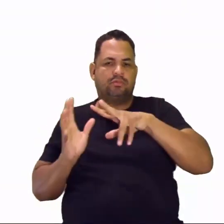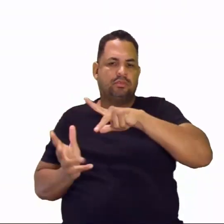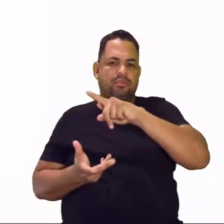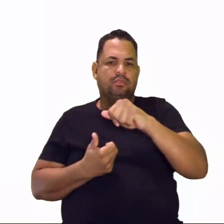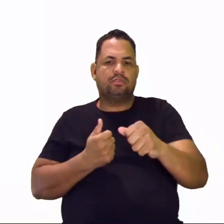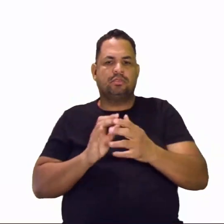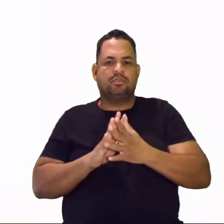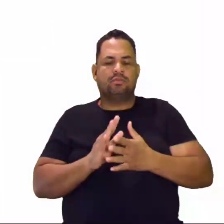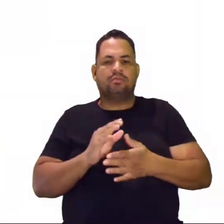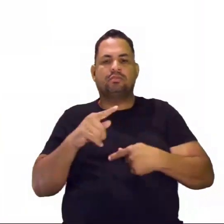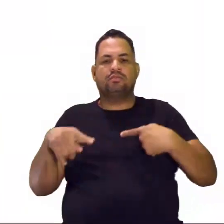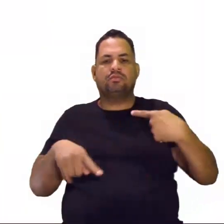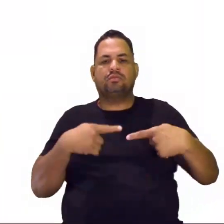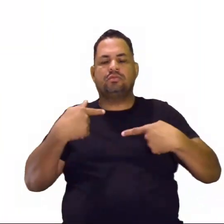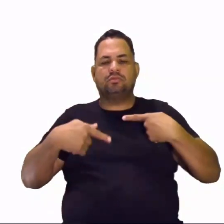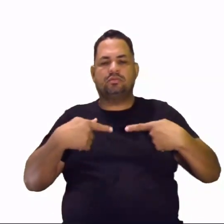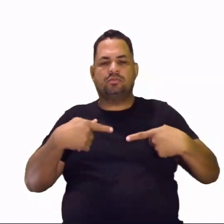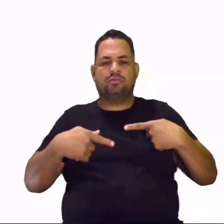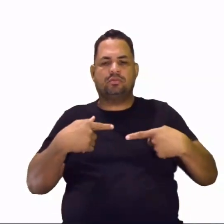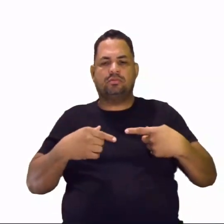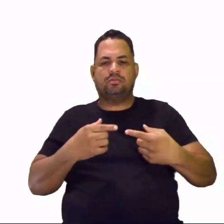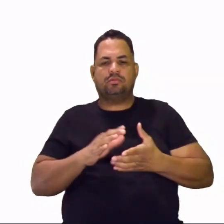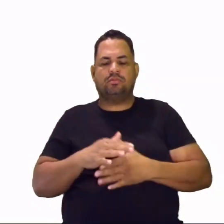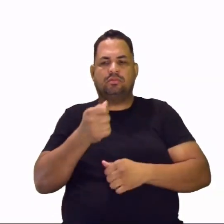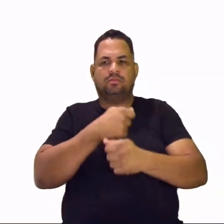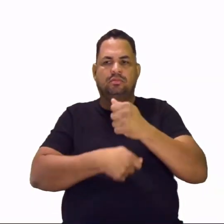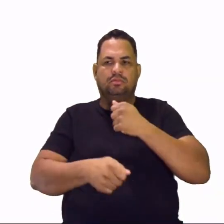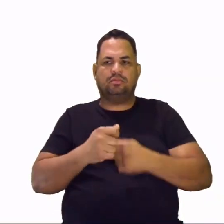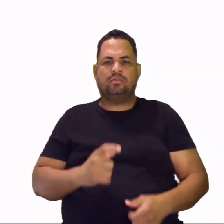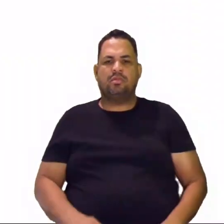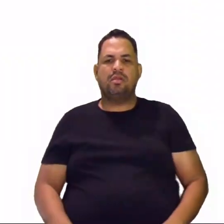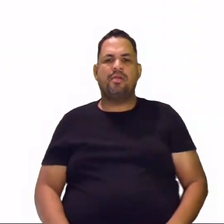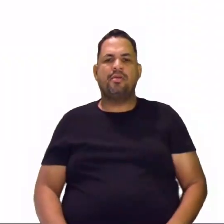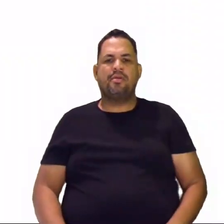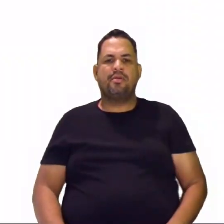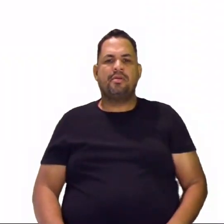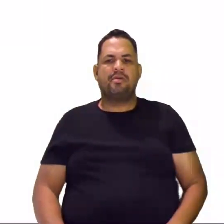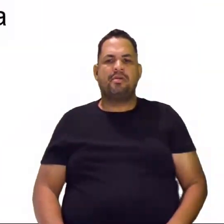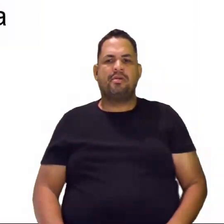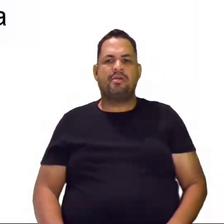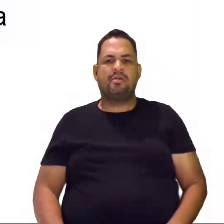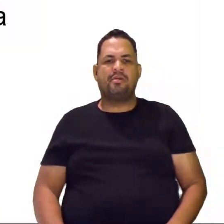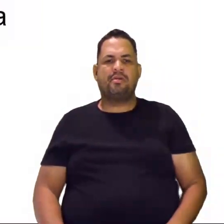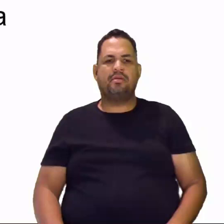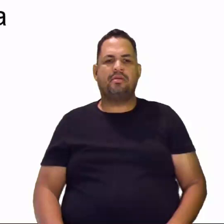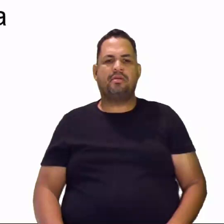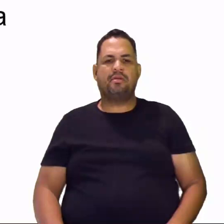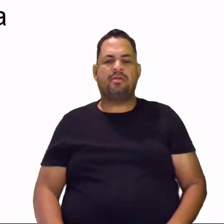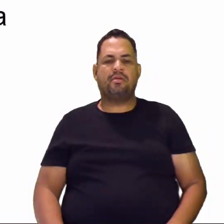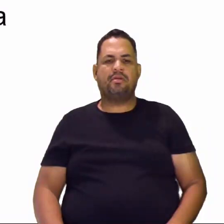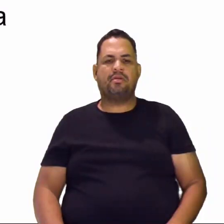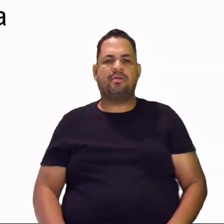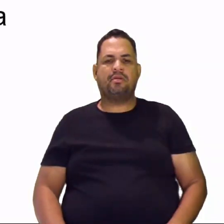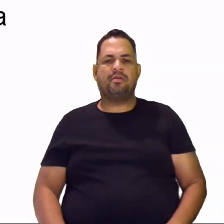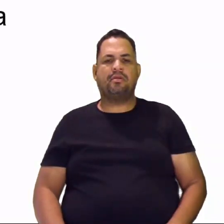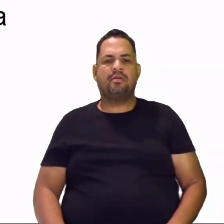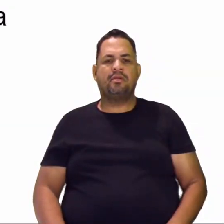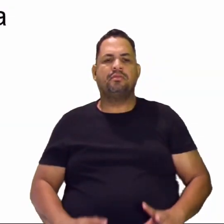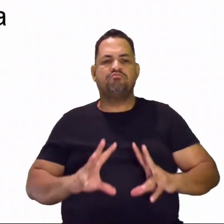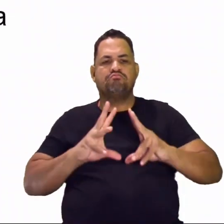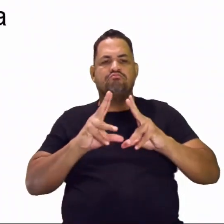interesses, principalmente políticos e econômicos. Então, toda